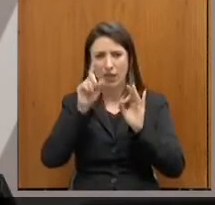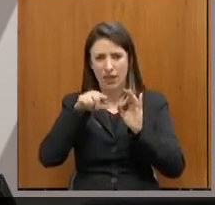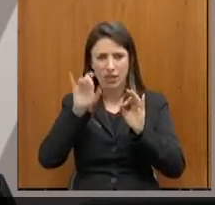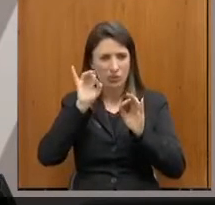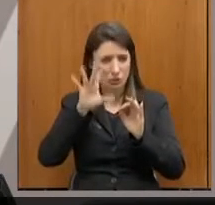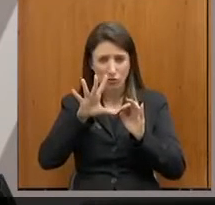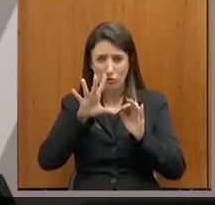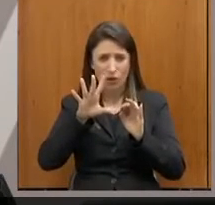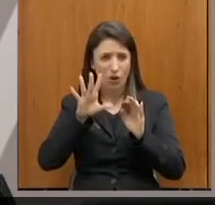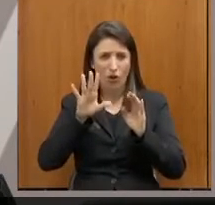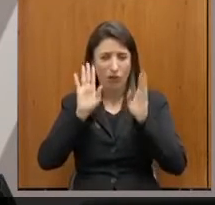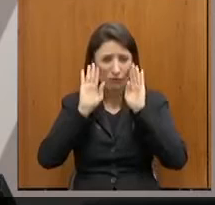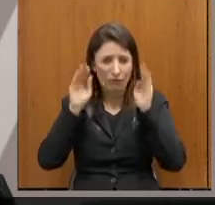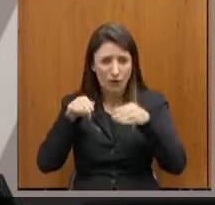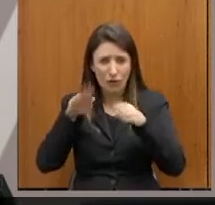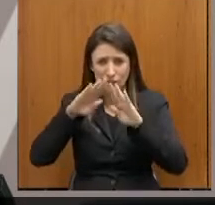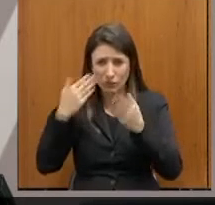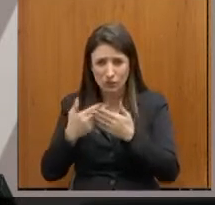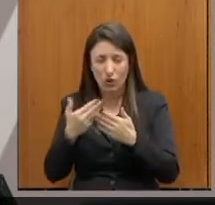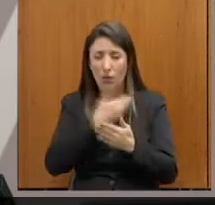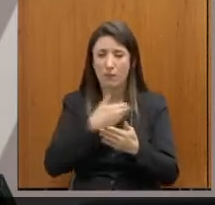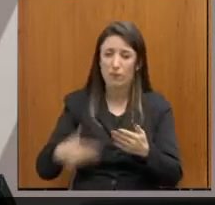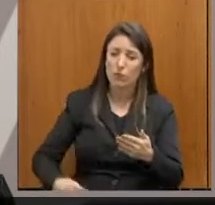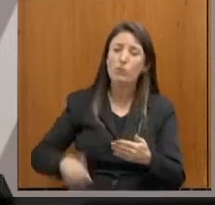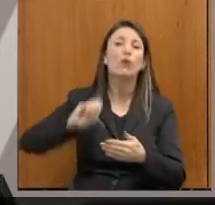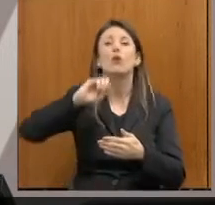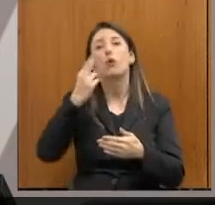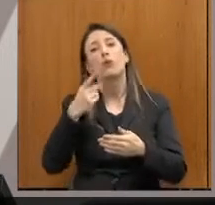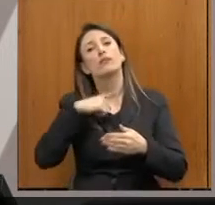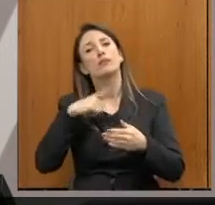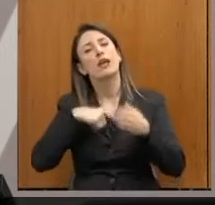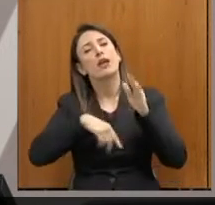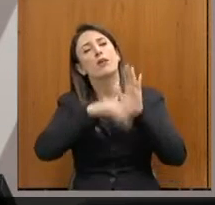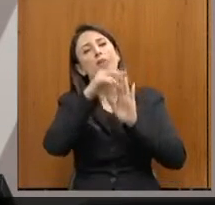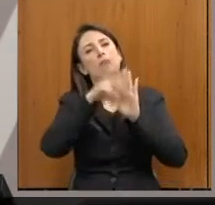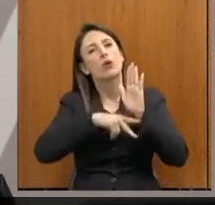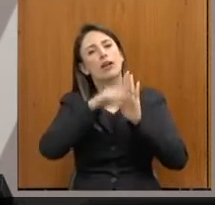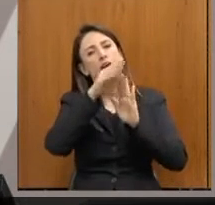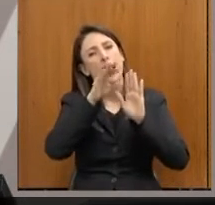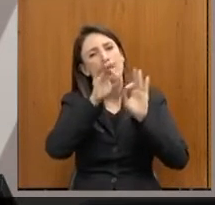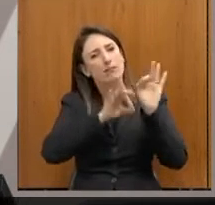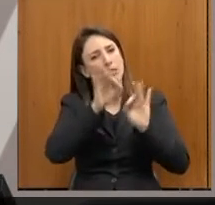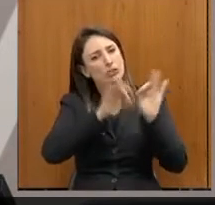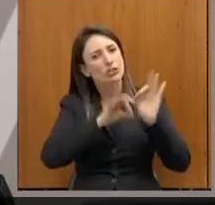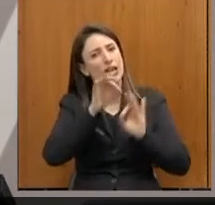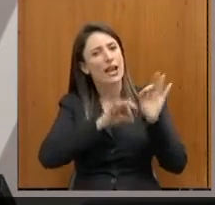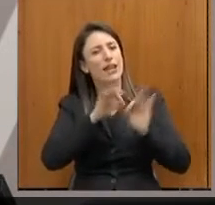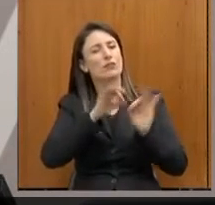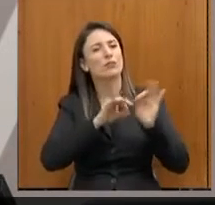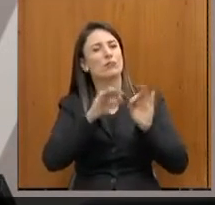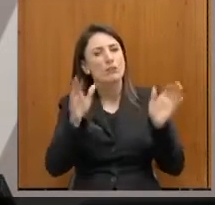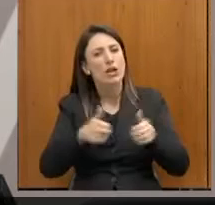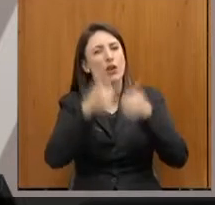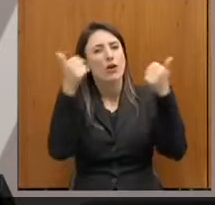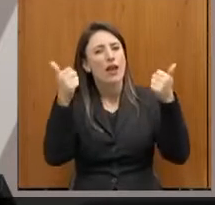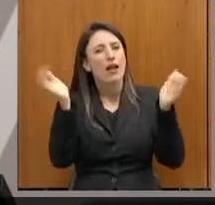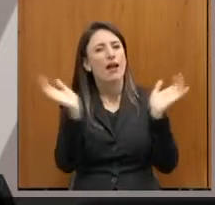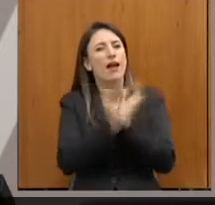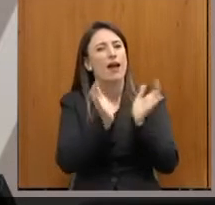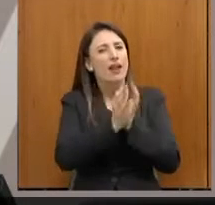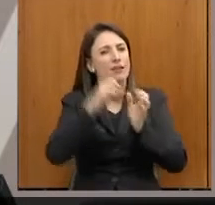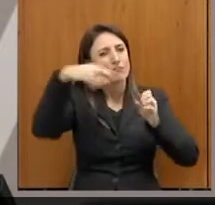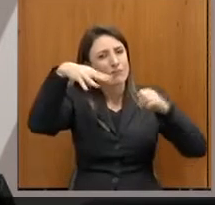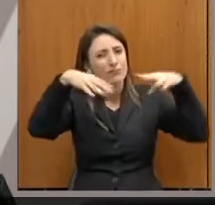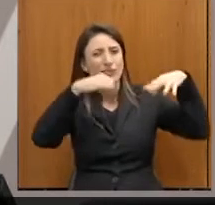escolas públicas ou se a gente tem um programa Mais amplo de eficiência energética e como está o andamento desse